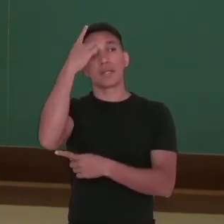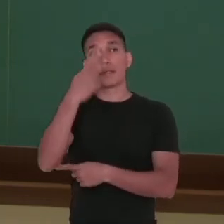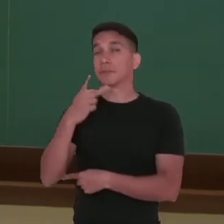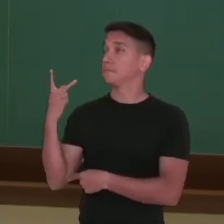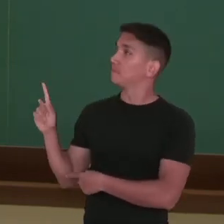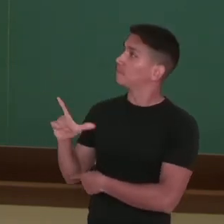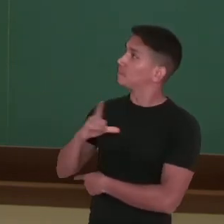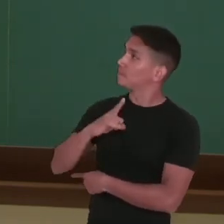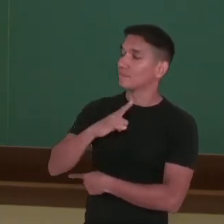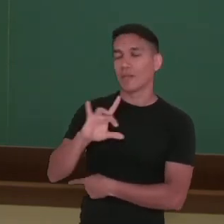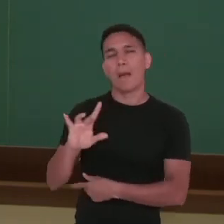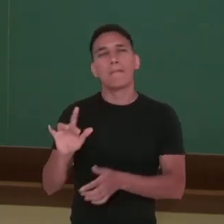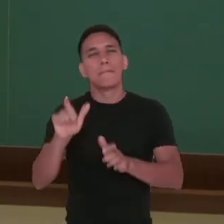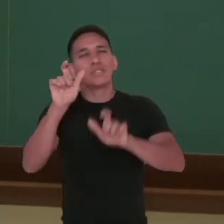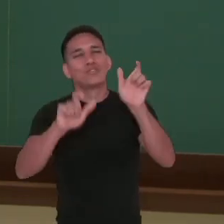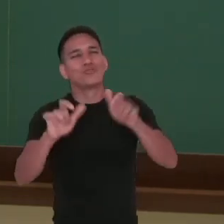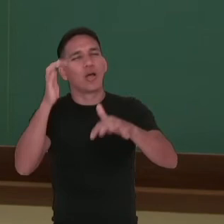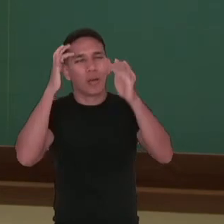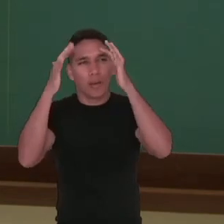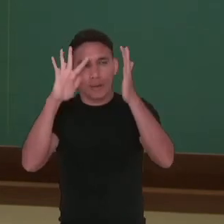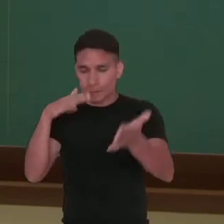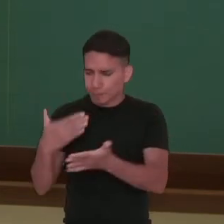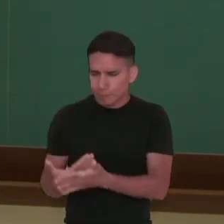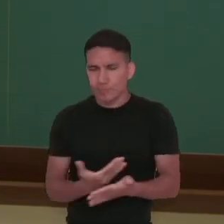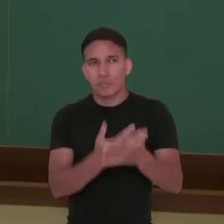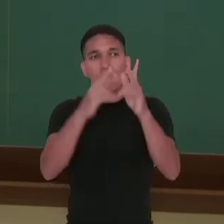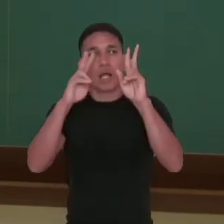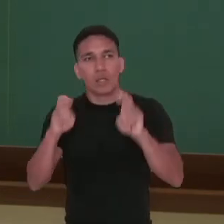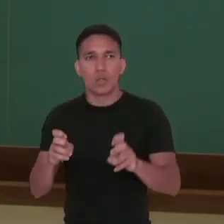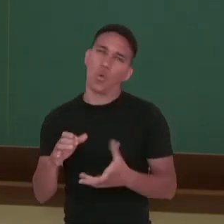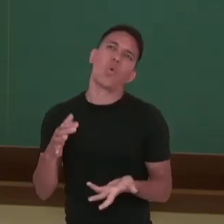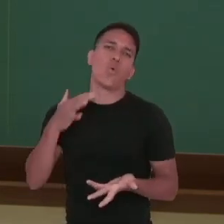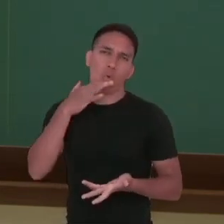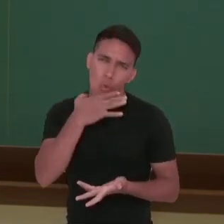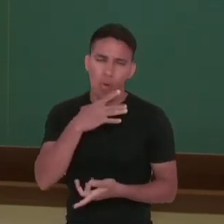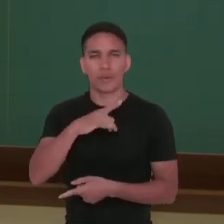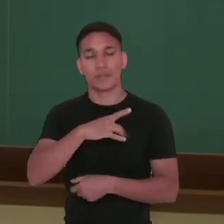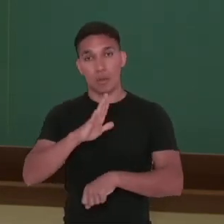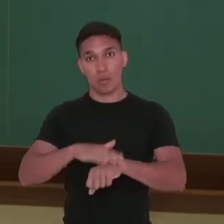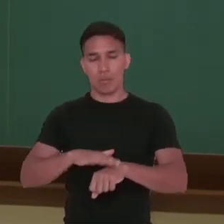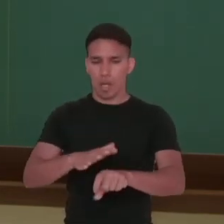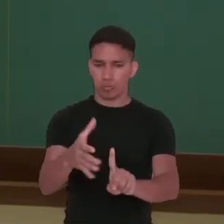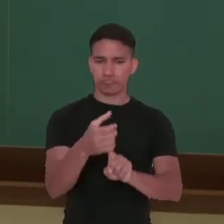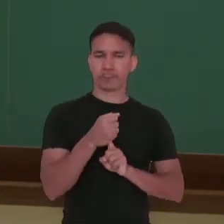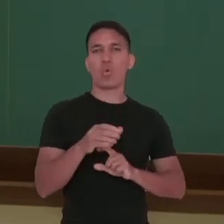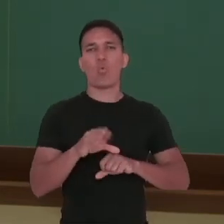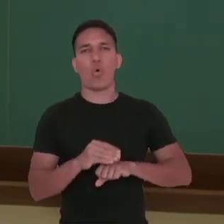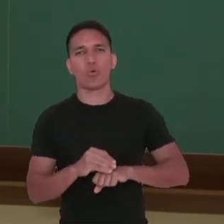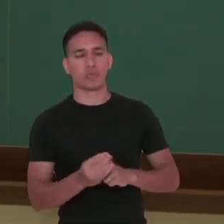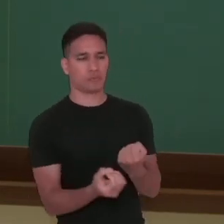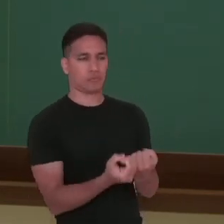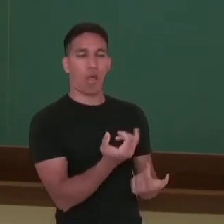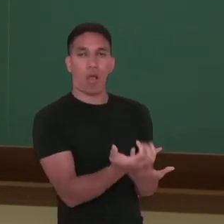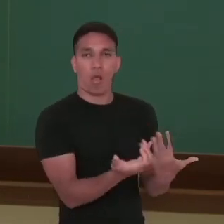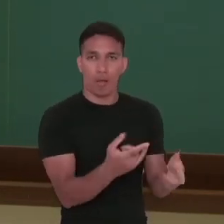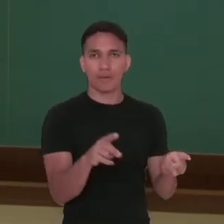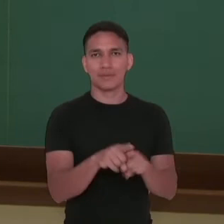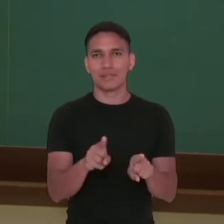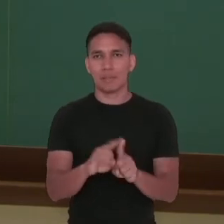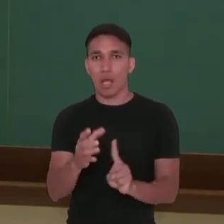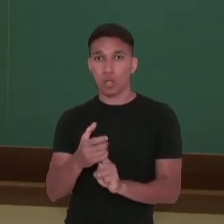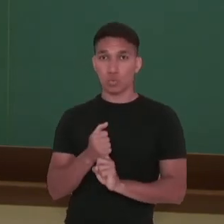Galilei, tá? O primeiro a pensar no termômetro foi Galileu Galilei. Claro que com o domínio do conhecimento de calor, com o domínio do